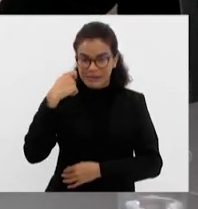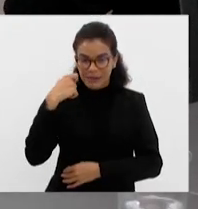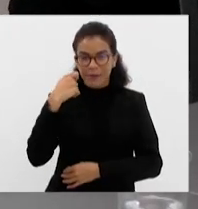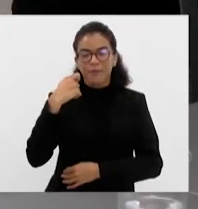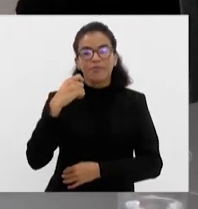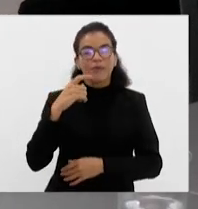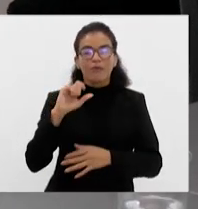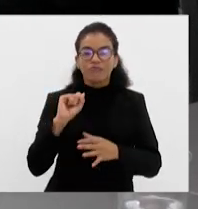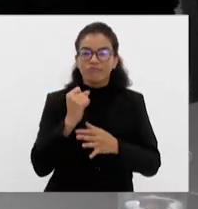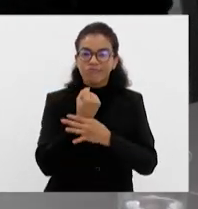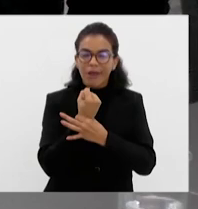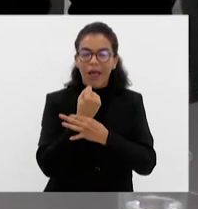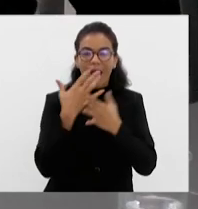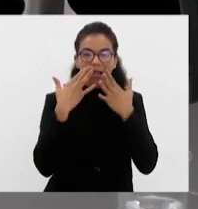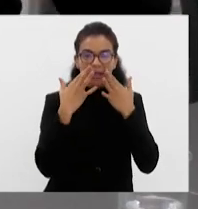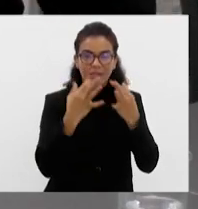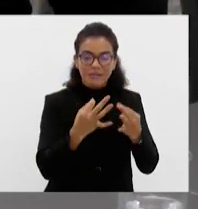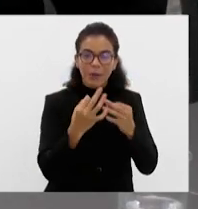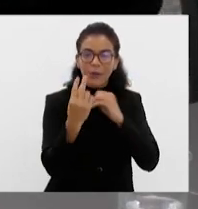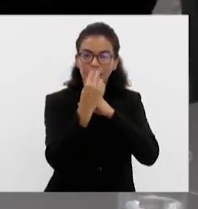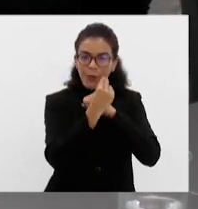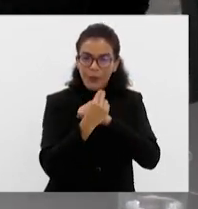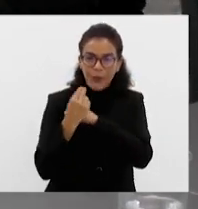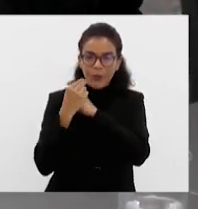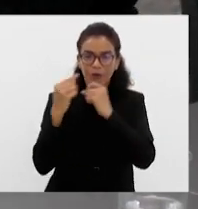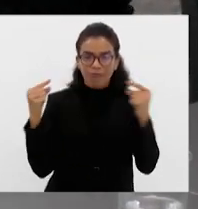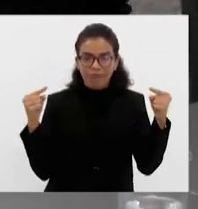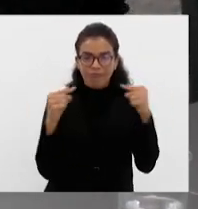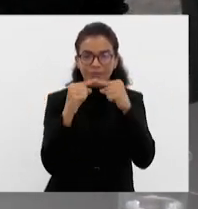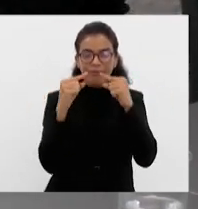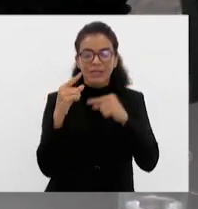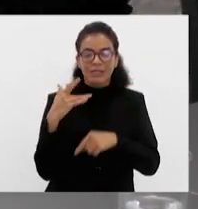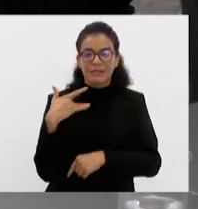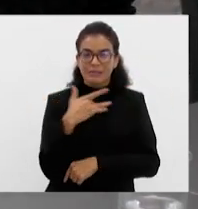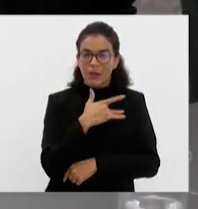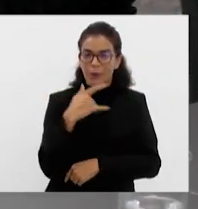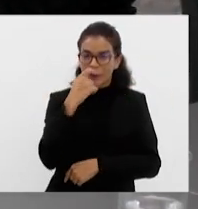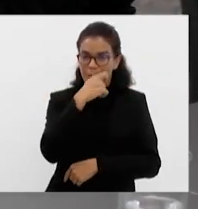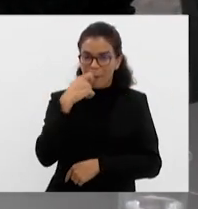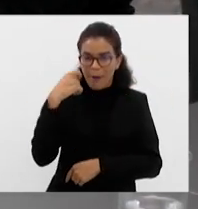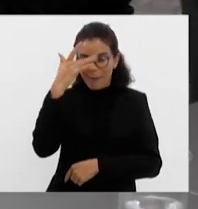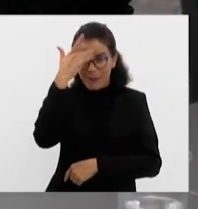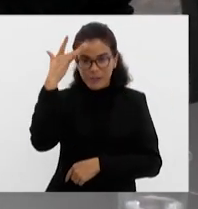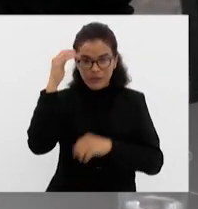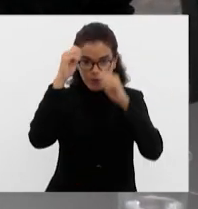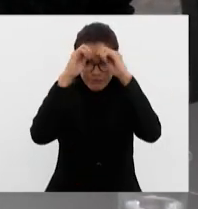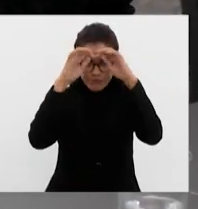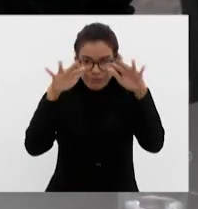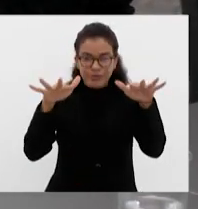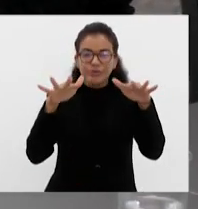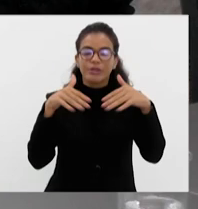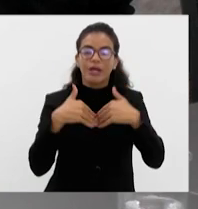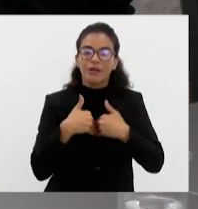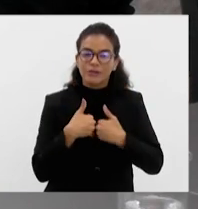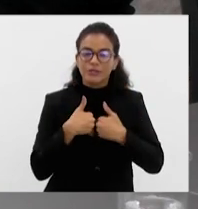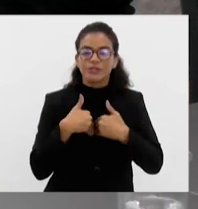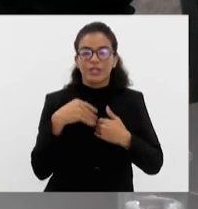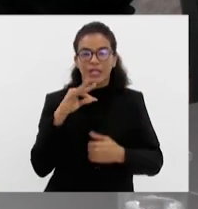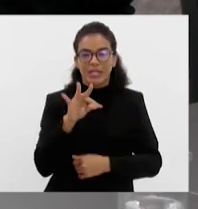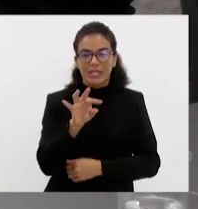de garantir a atenção e cuidados adequados para o tratamento da saúde bucal da pessoa com transtorno do espectro autista,